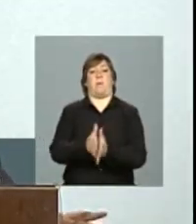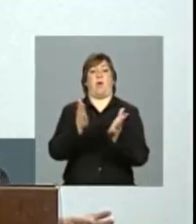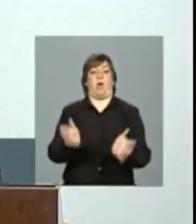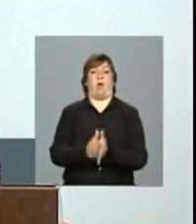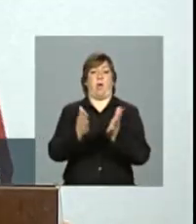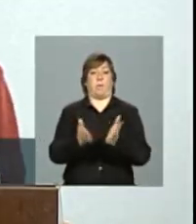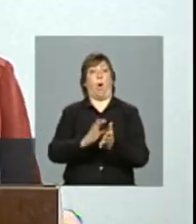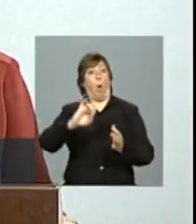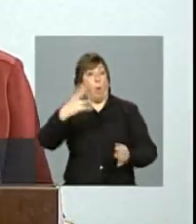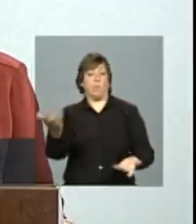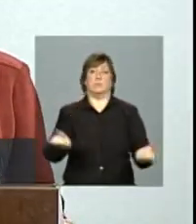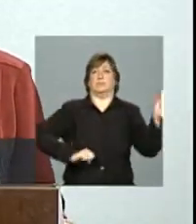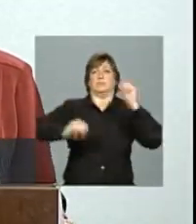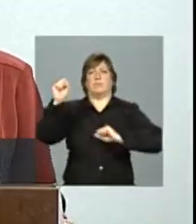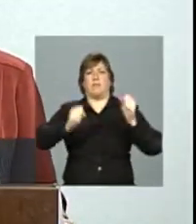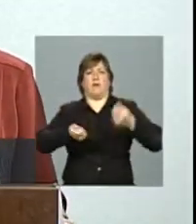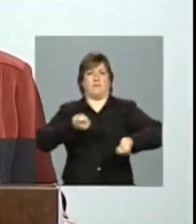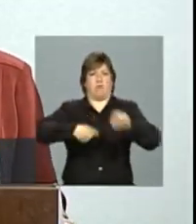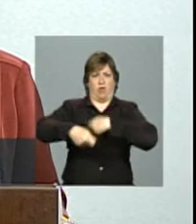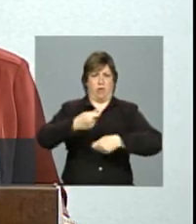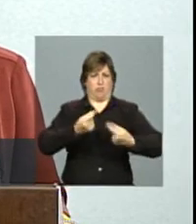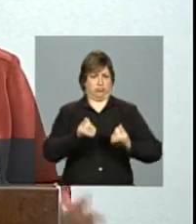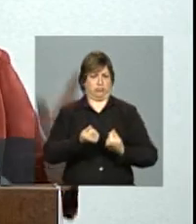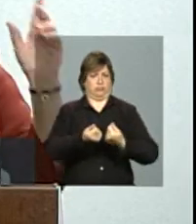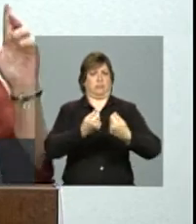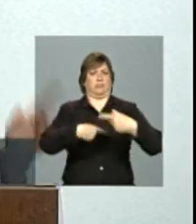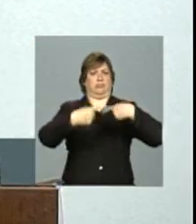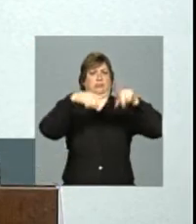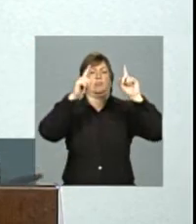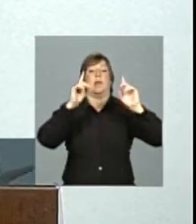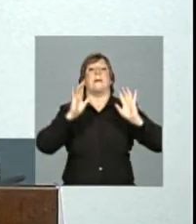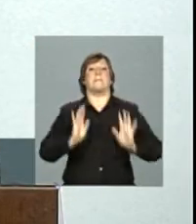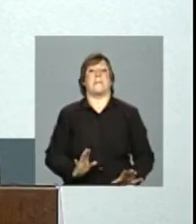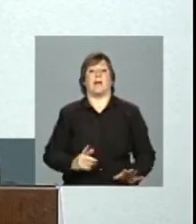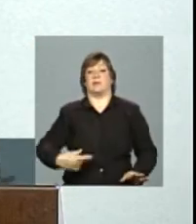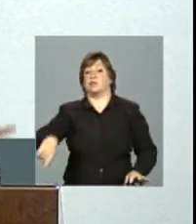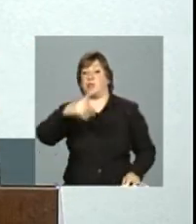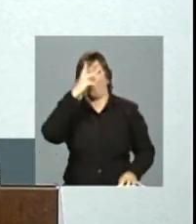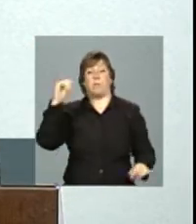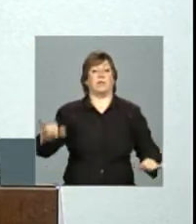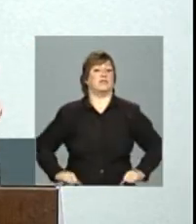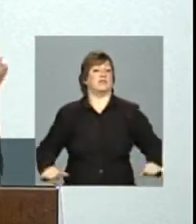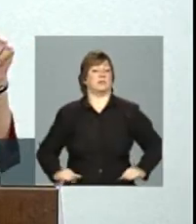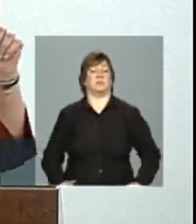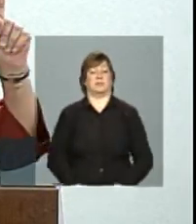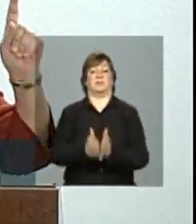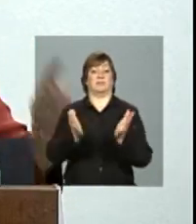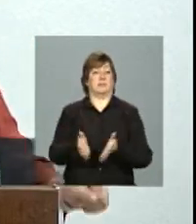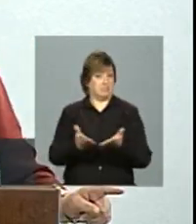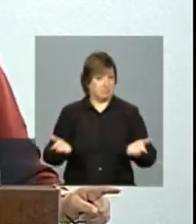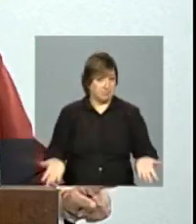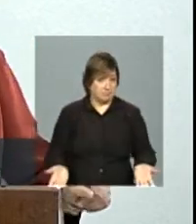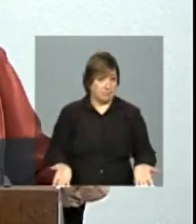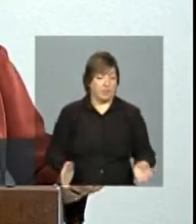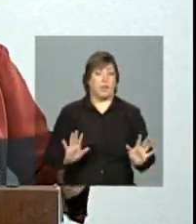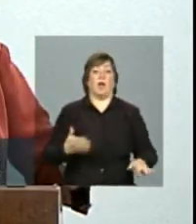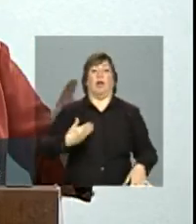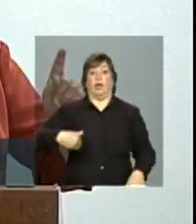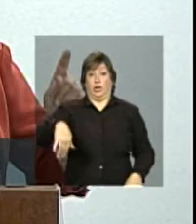economicamente e a sua população ser condenada pobreza nós estamos